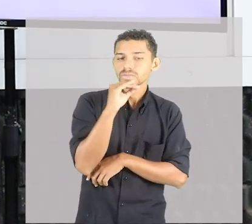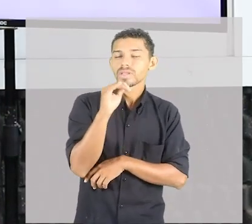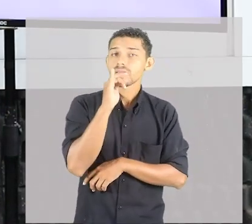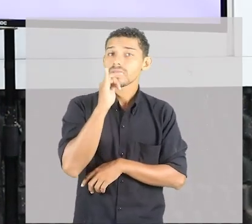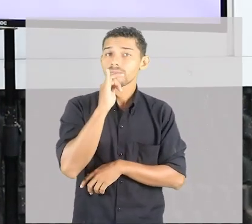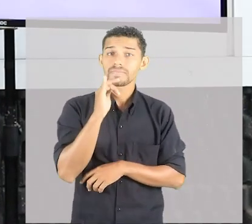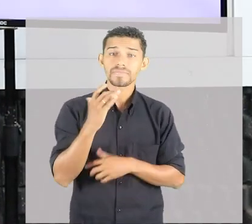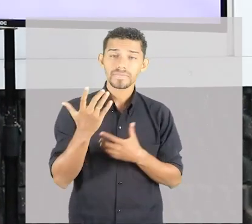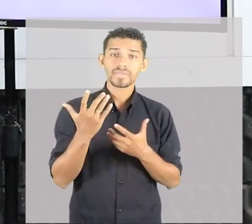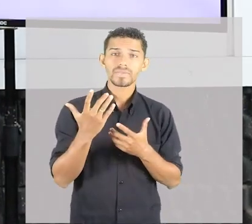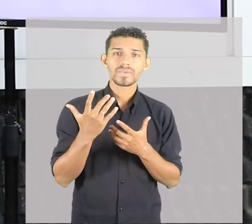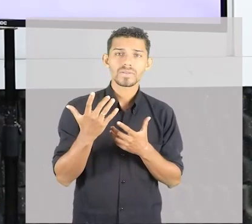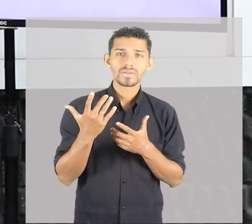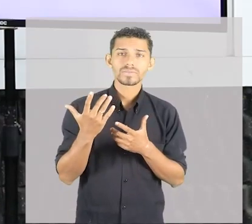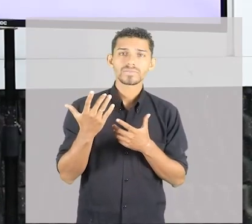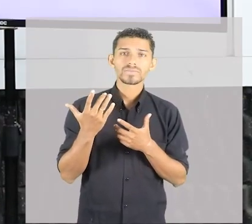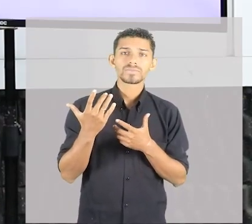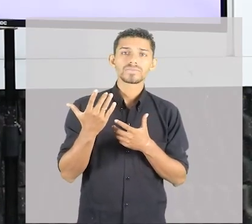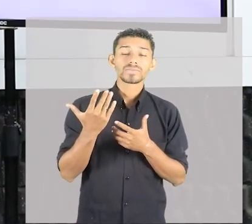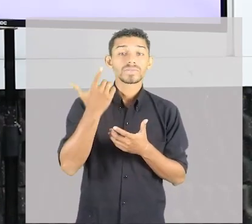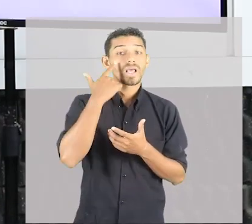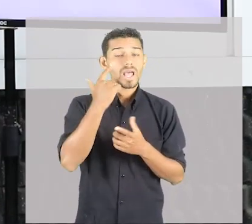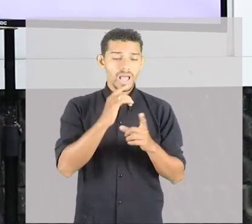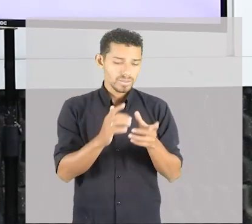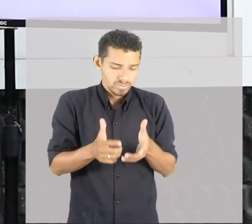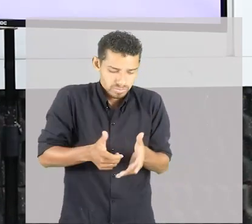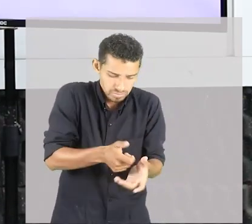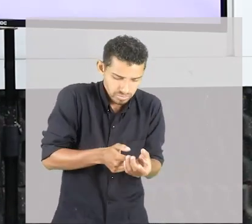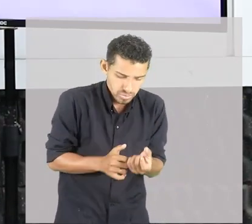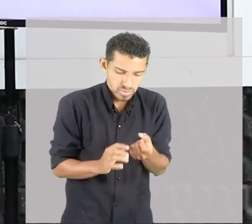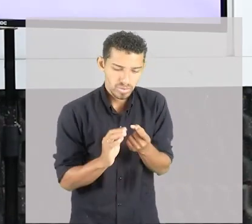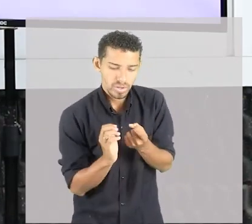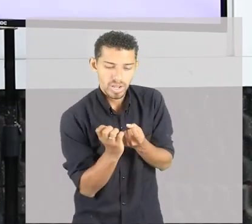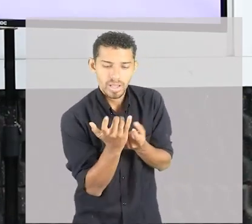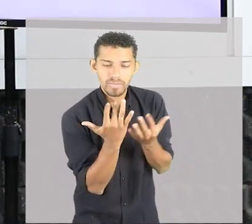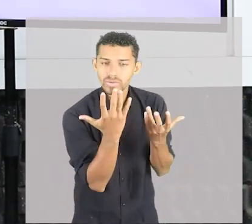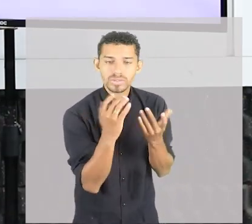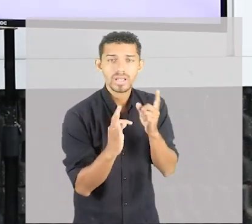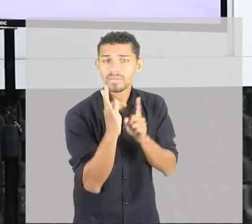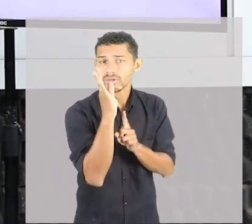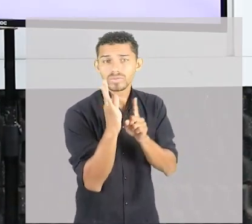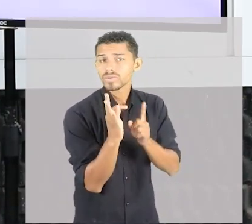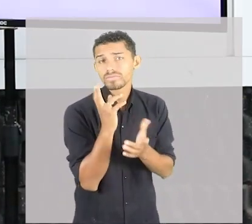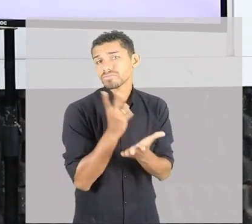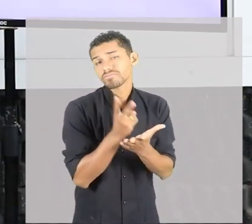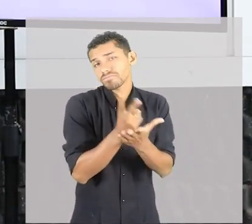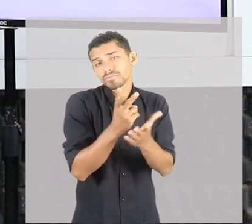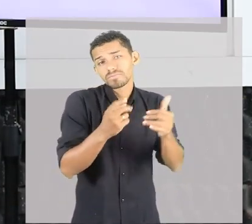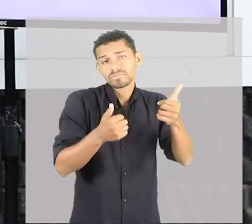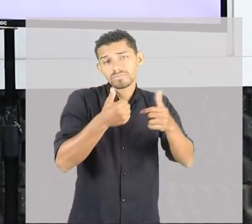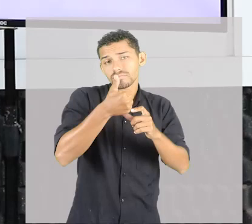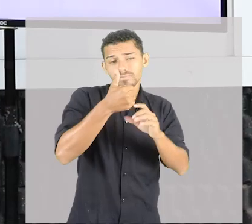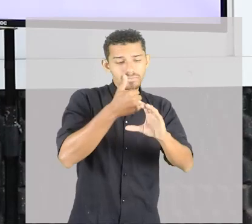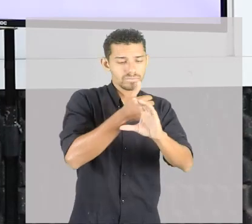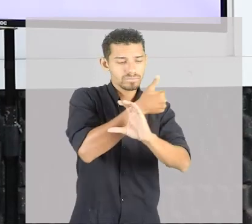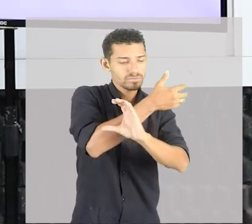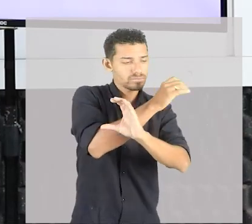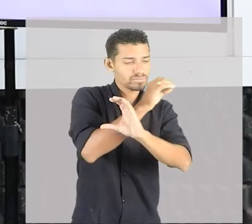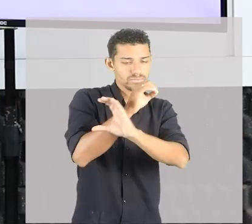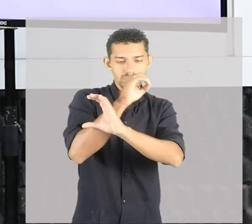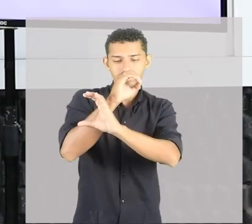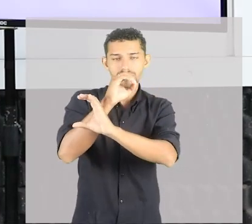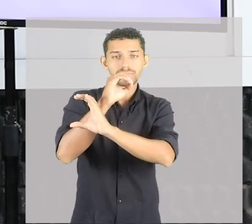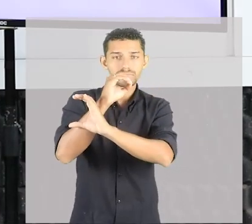exemplo depois que a água começa a entrar a ebulição a temperatura não muda mais só que e ela vai ferver a 100º aí botar aí ao nível do mar